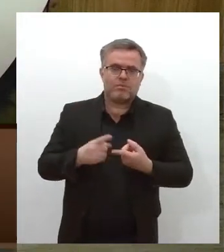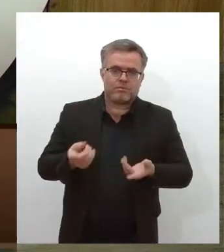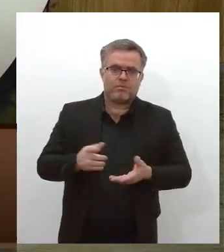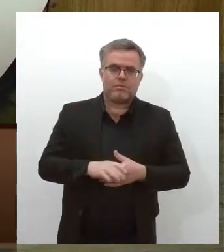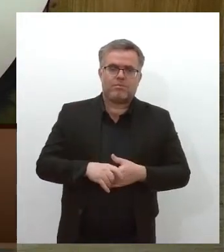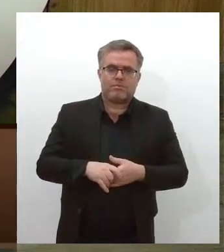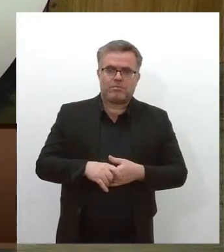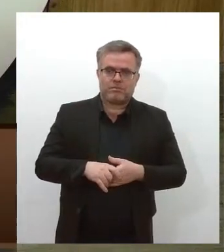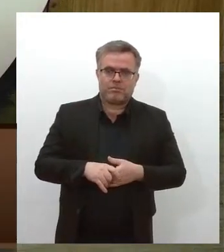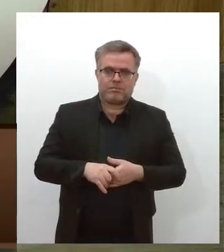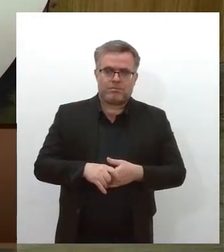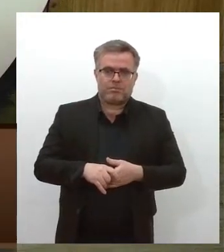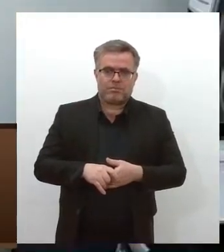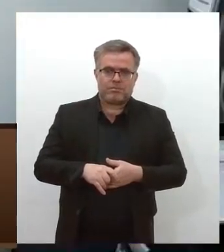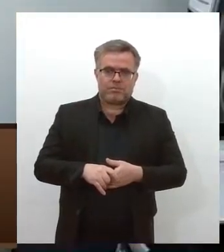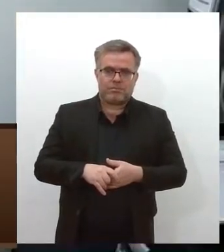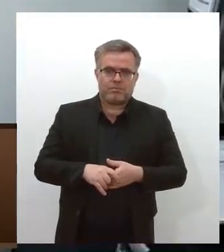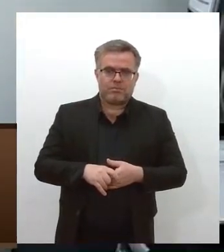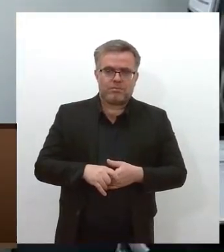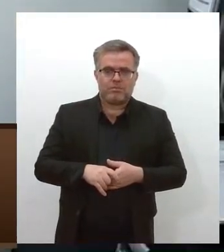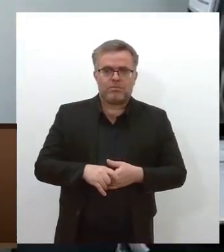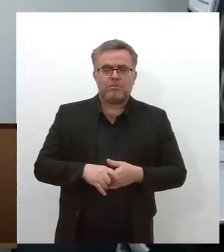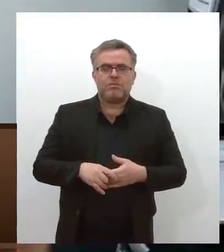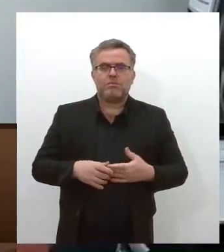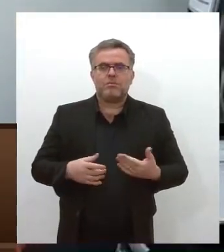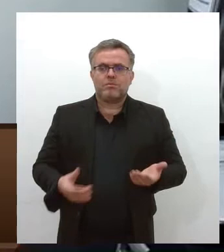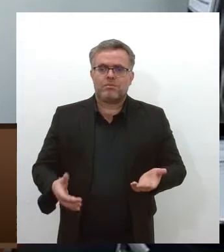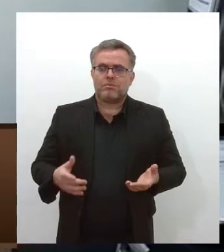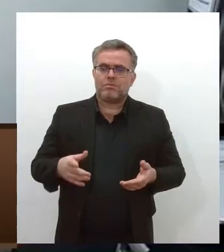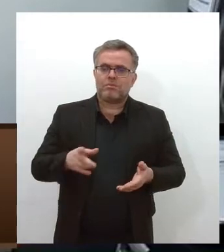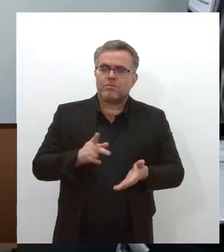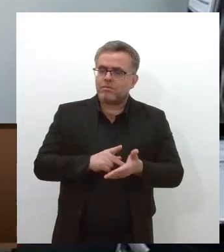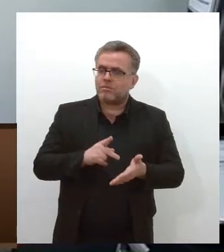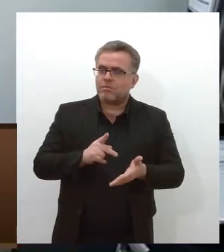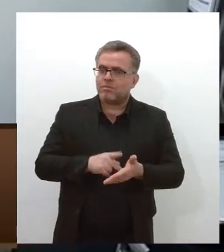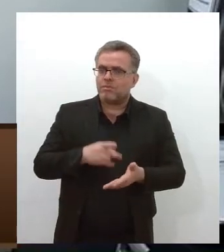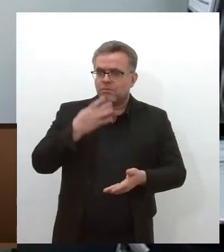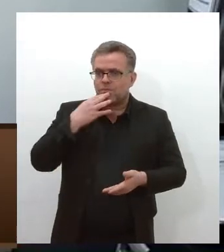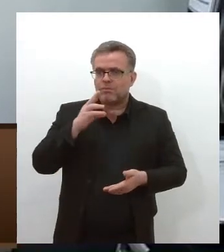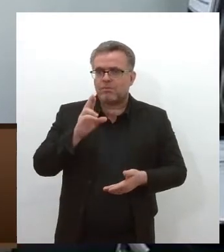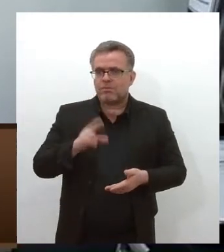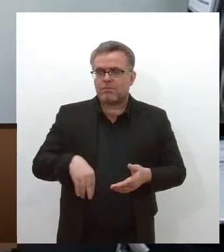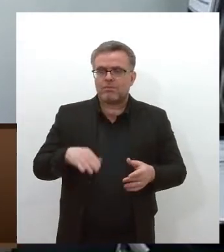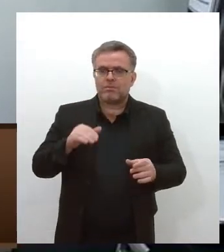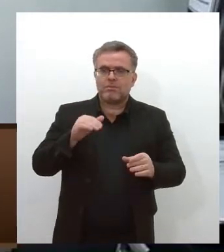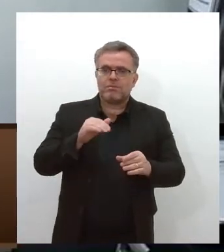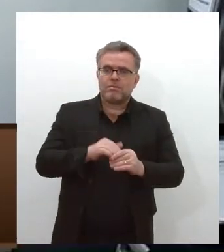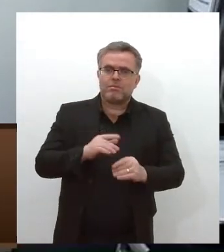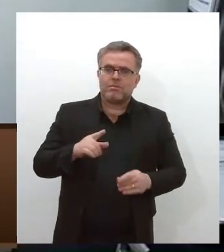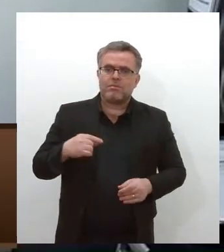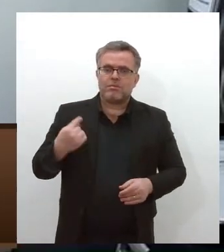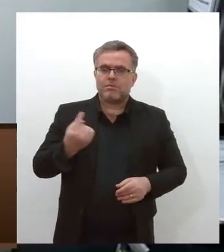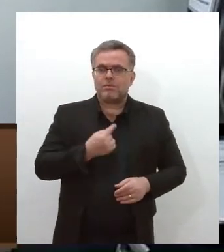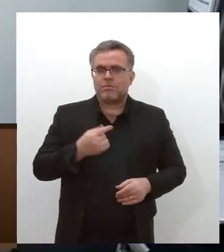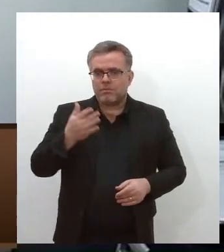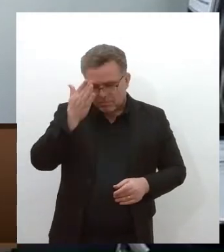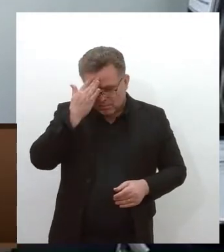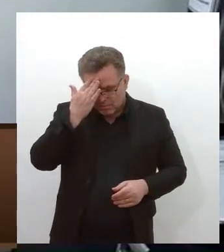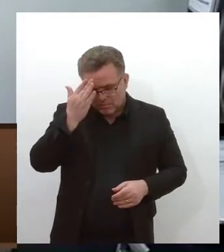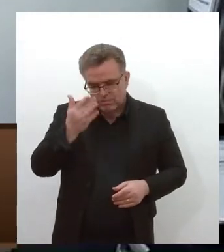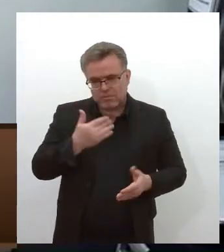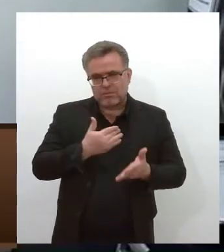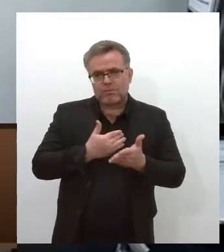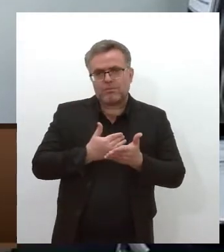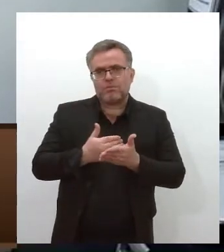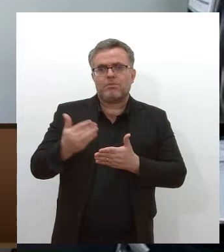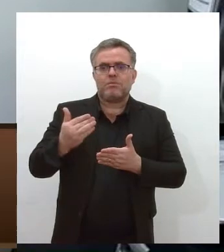Excelente pergunta. Eu acho que isso, neste momento da eleição, é essencial para a gente entender. Primeiro, eu vou começar com aquela informação